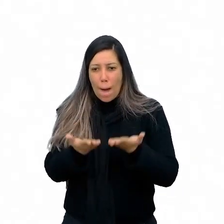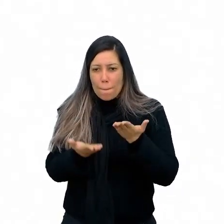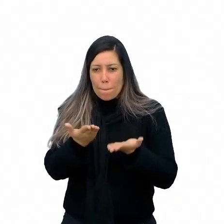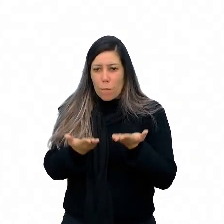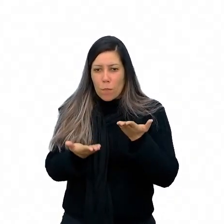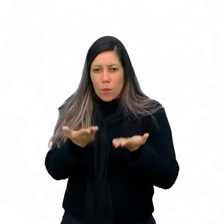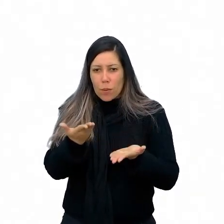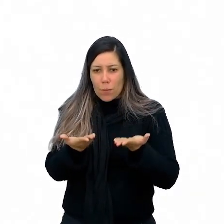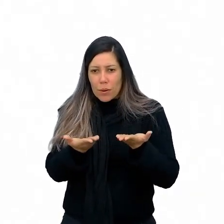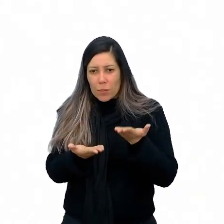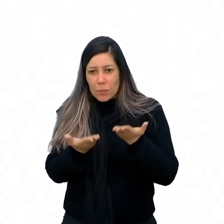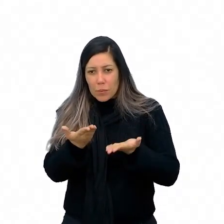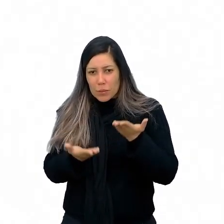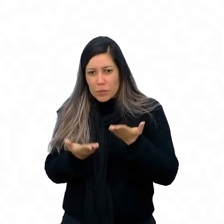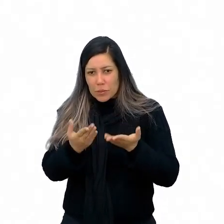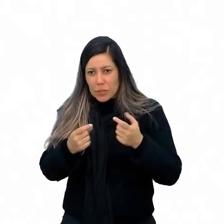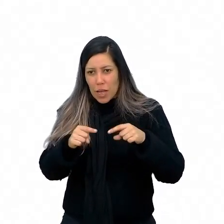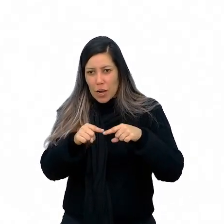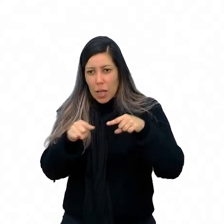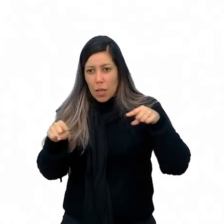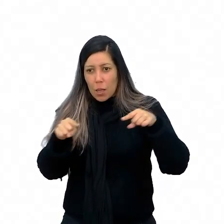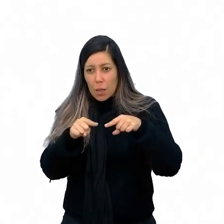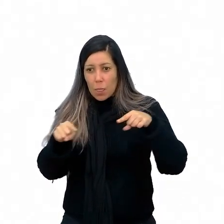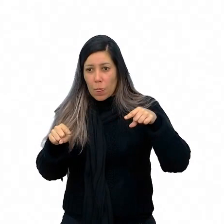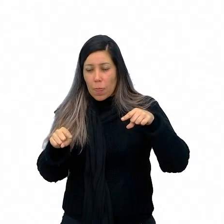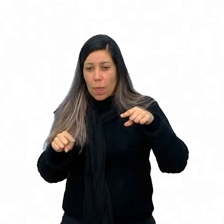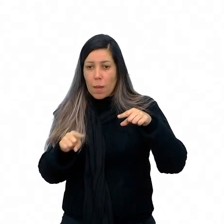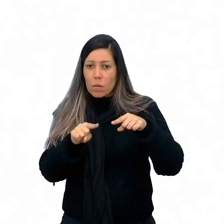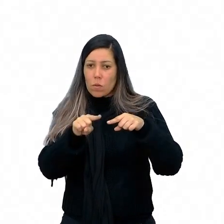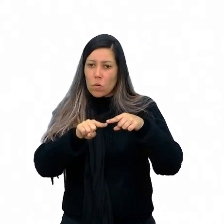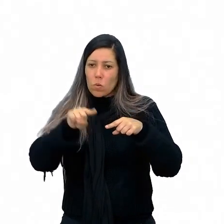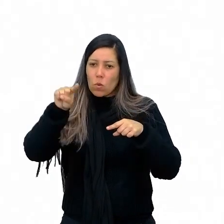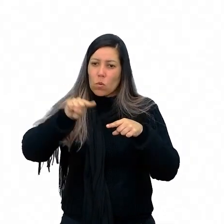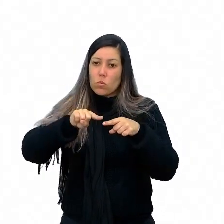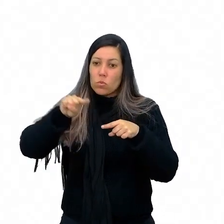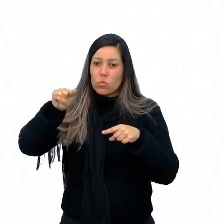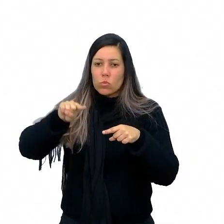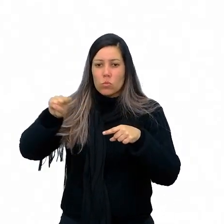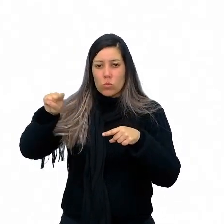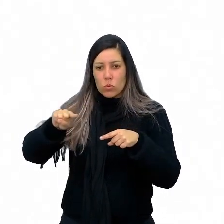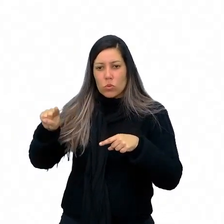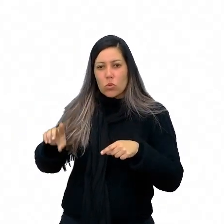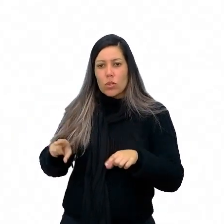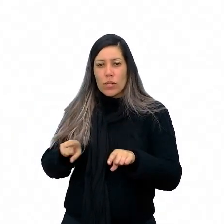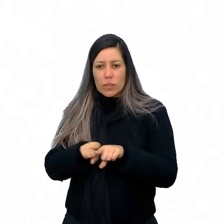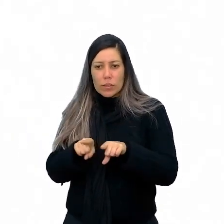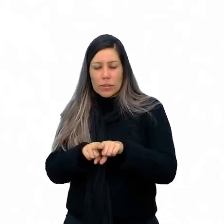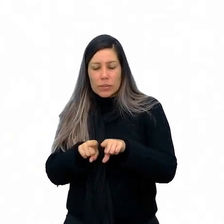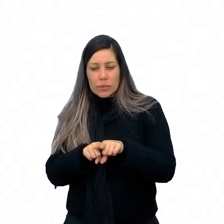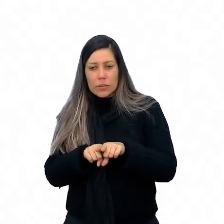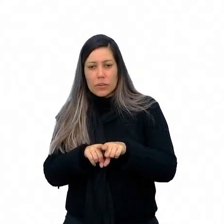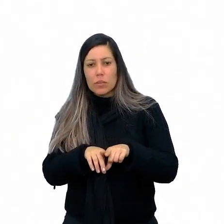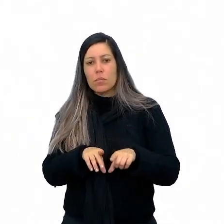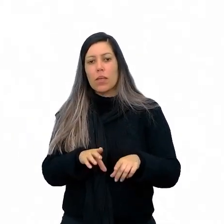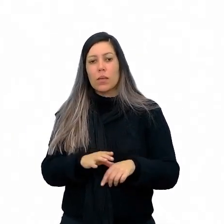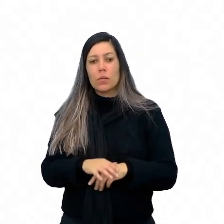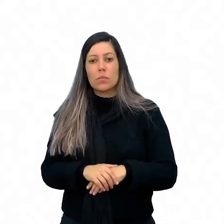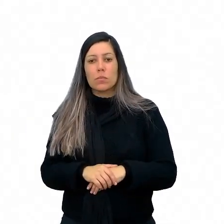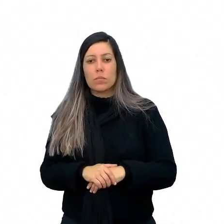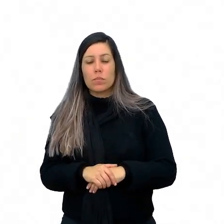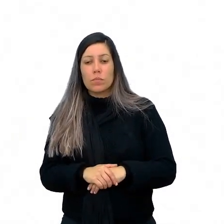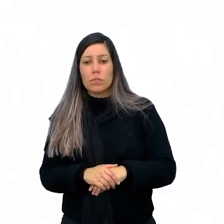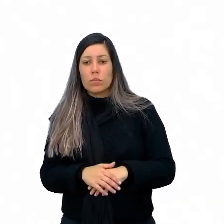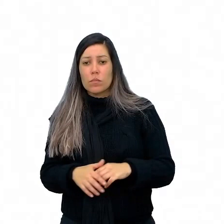paralelas, cortadas por transversais. O teorema de Tales, né? A unidade temática é geometria e